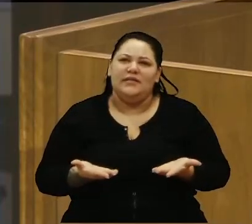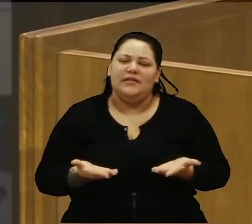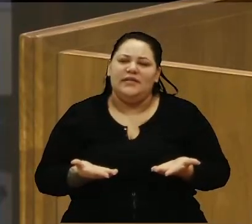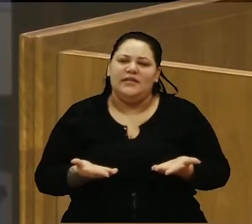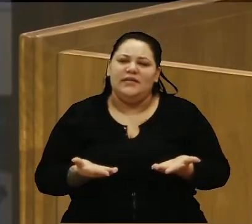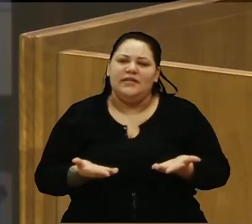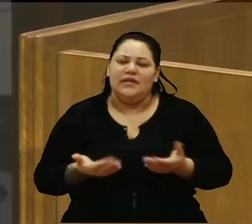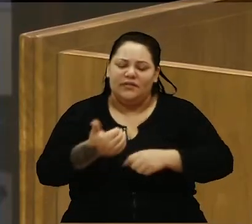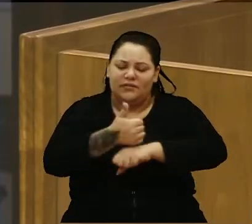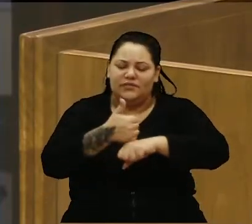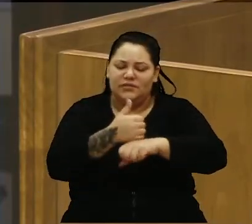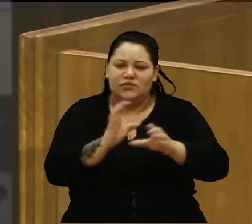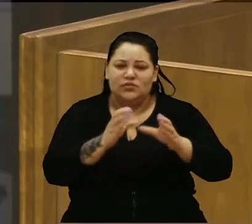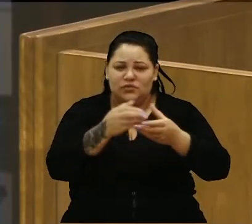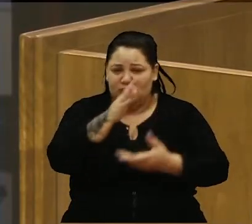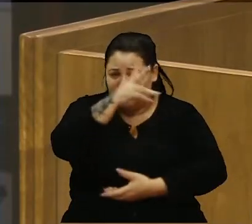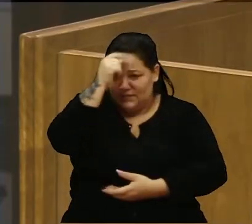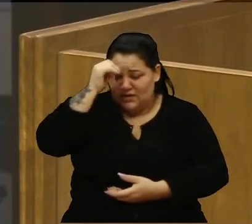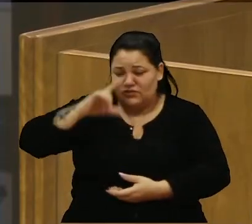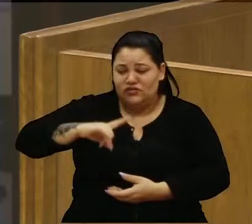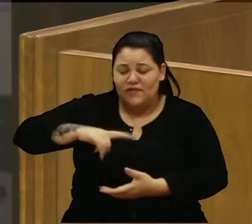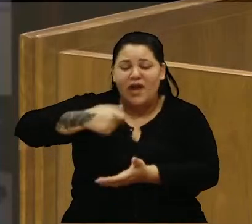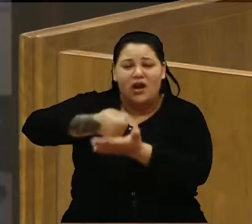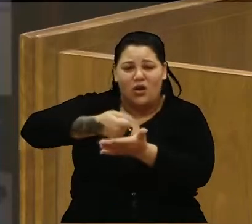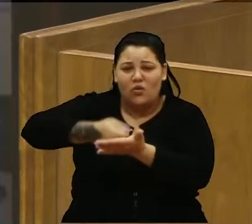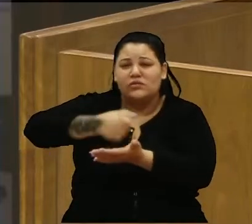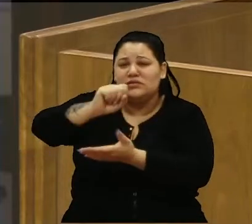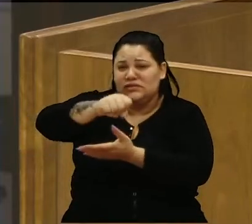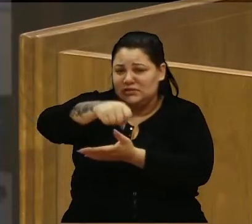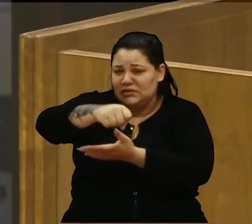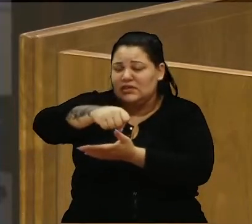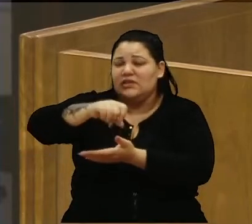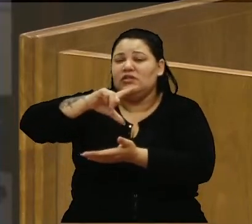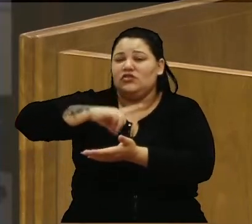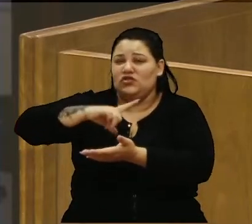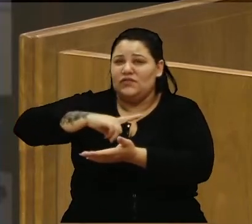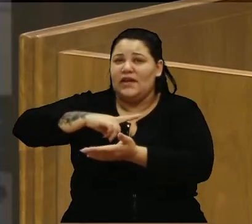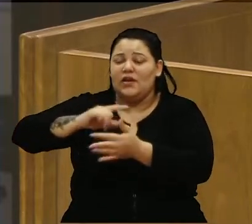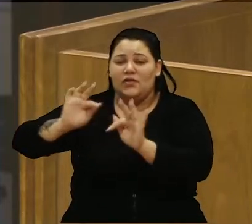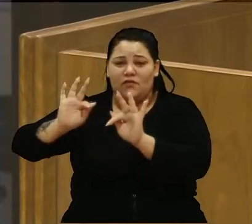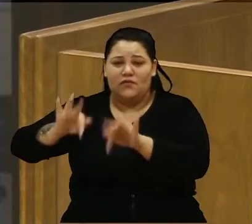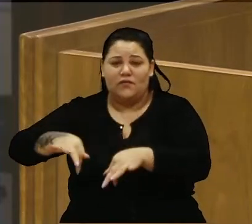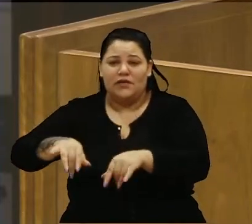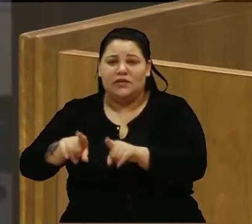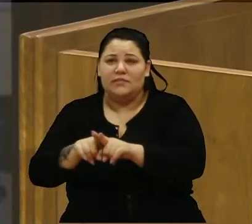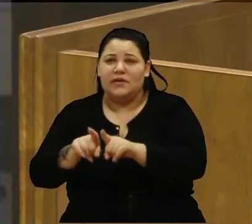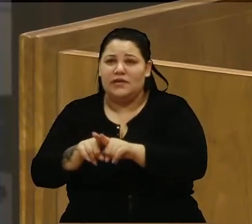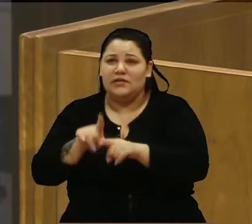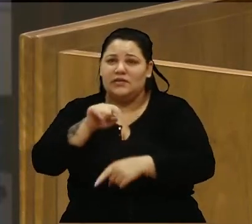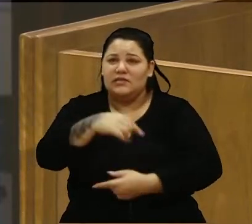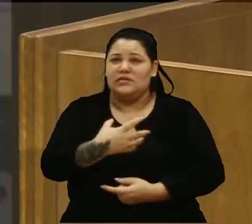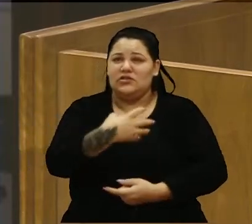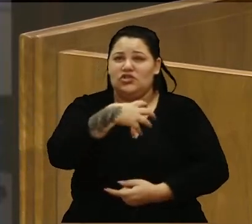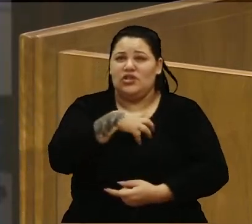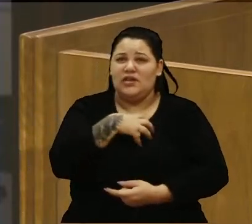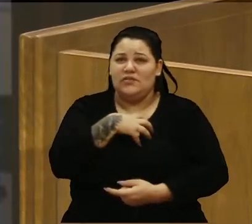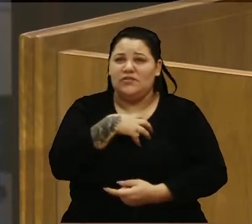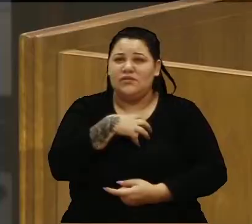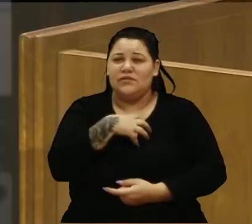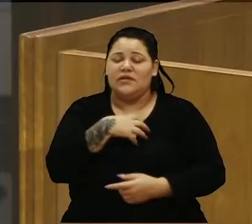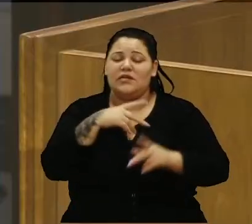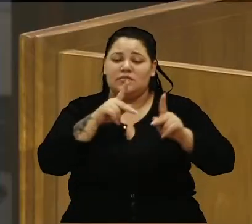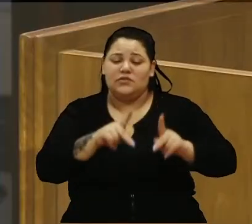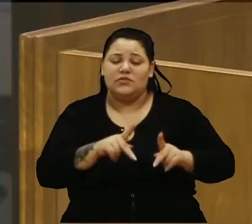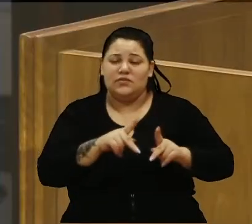categoria dos servidores municipais tiveram a sua luta, tiveram o seu fim da forma que a maioria entendeu que era